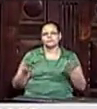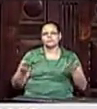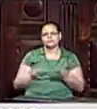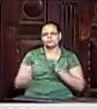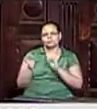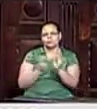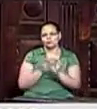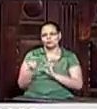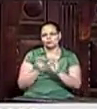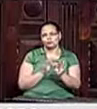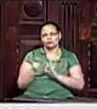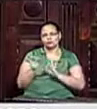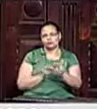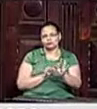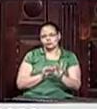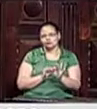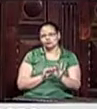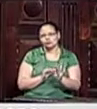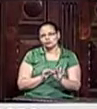um projeto